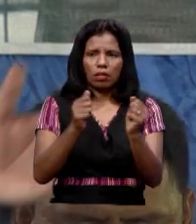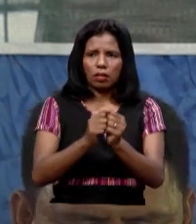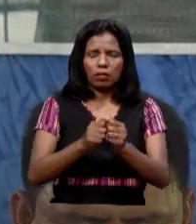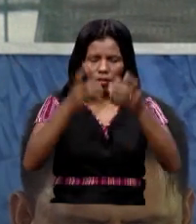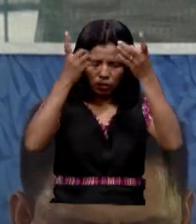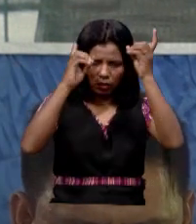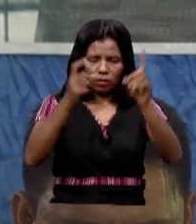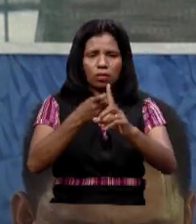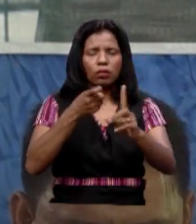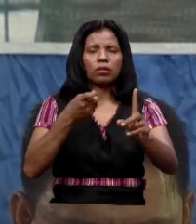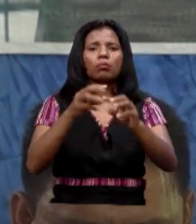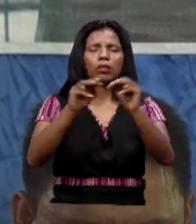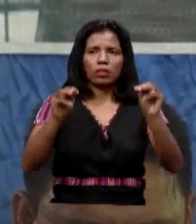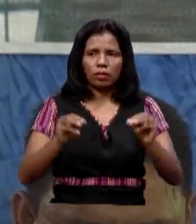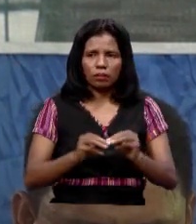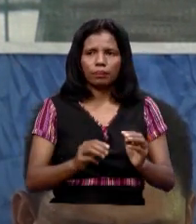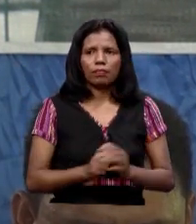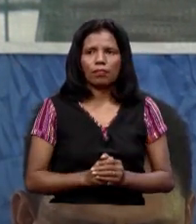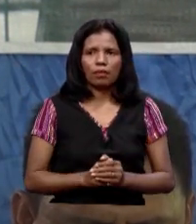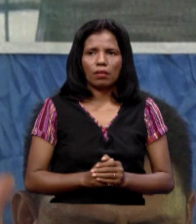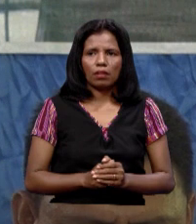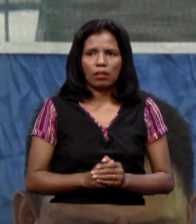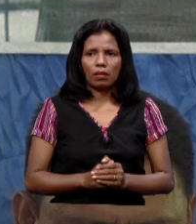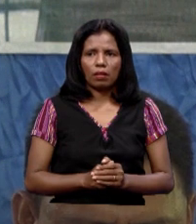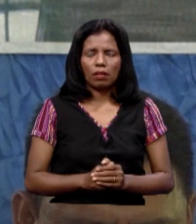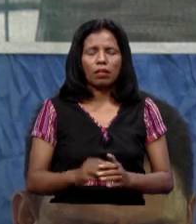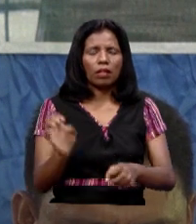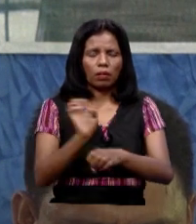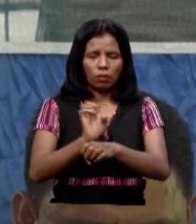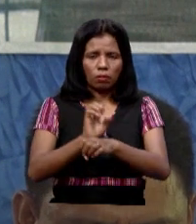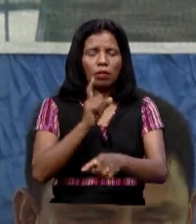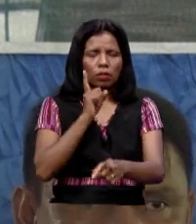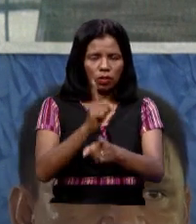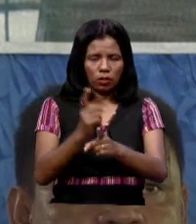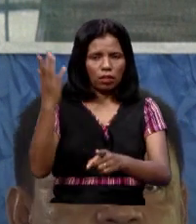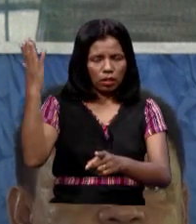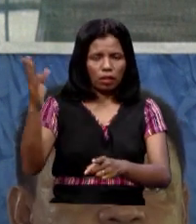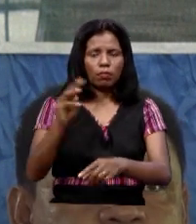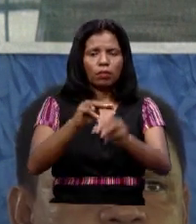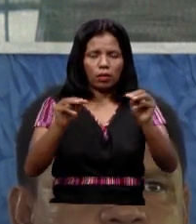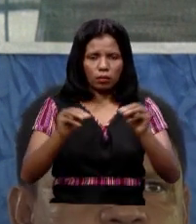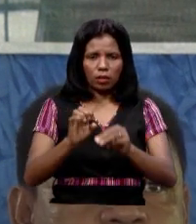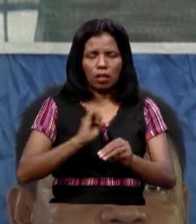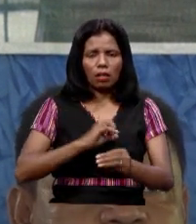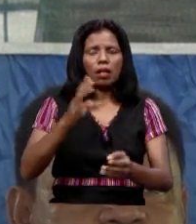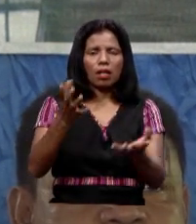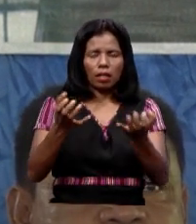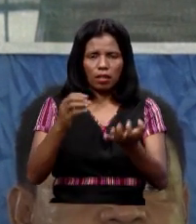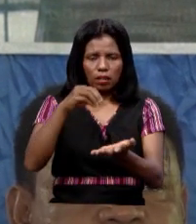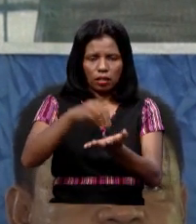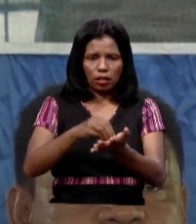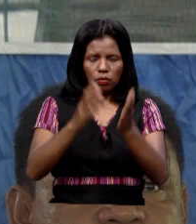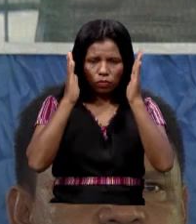vai em município ser. E bem, economia los, vai em município ser. Ao cara que tá atenção a casa, para a produção e